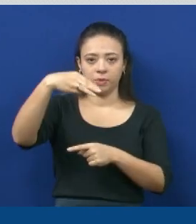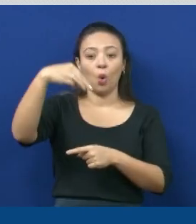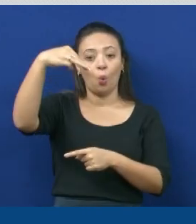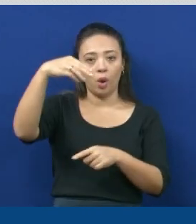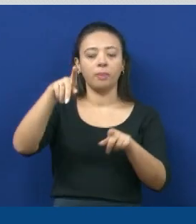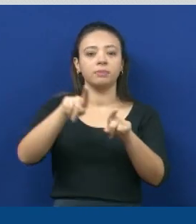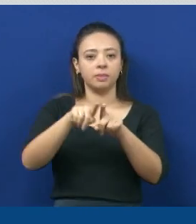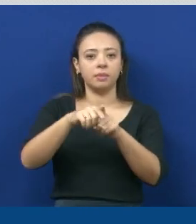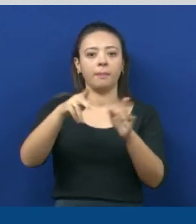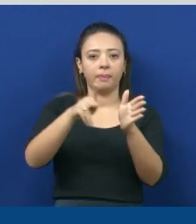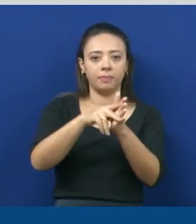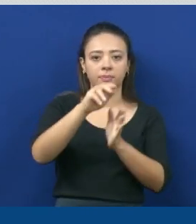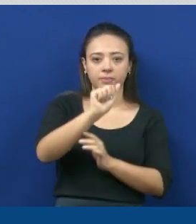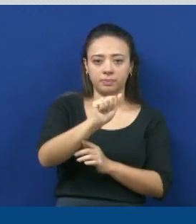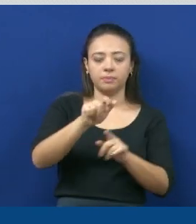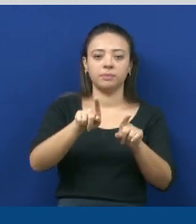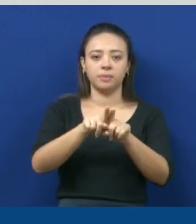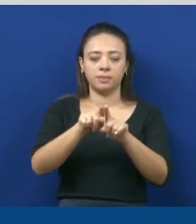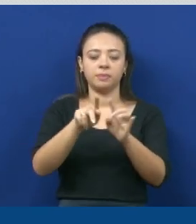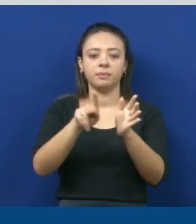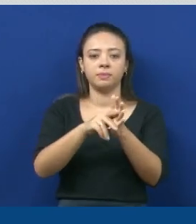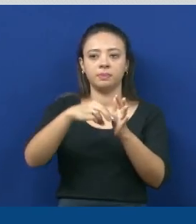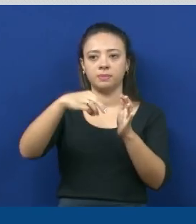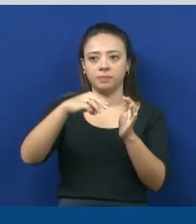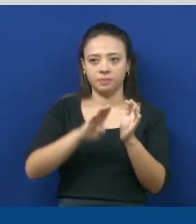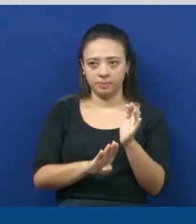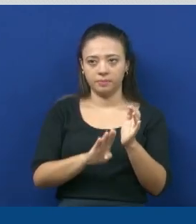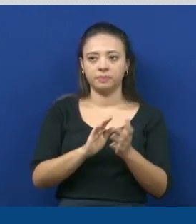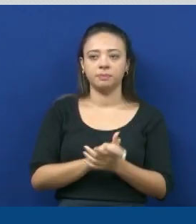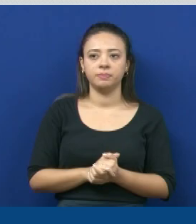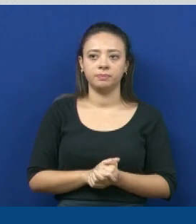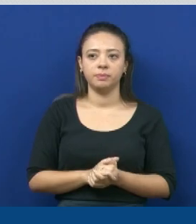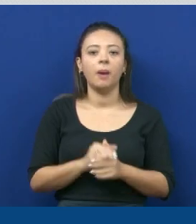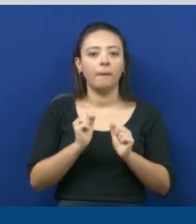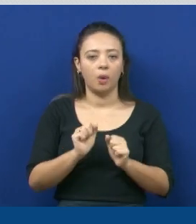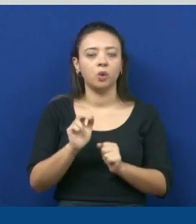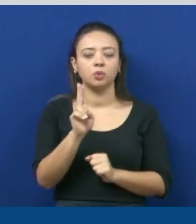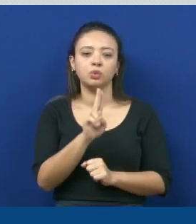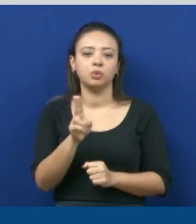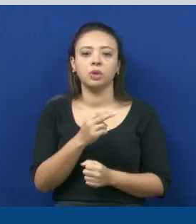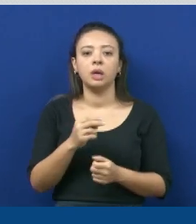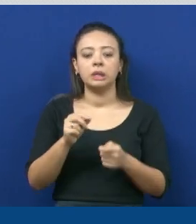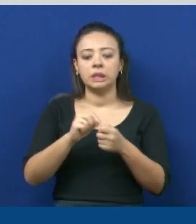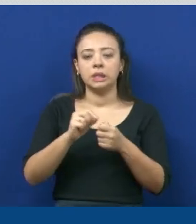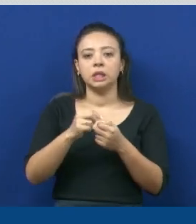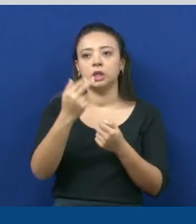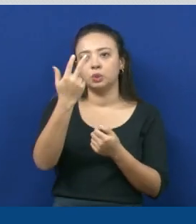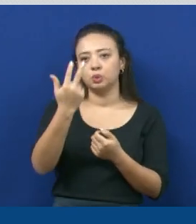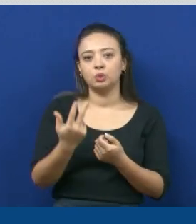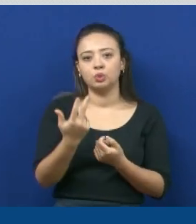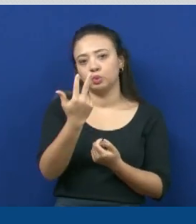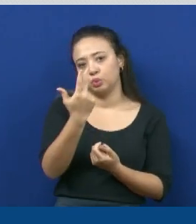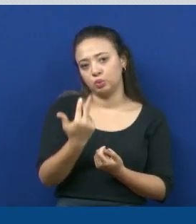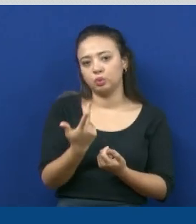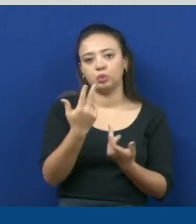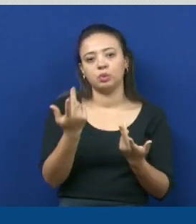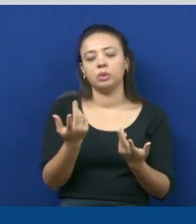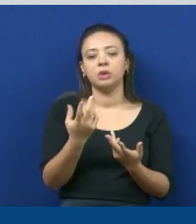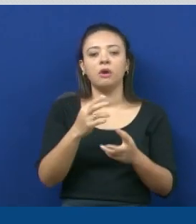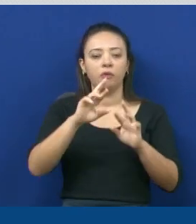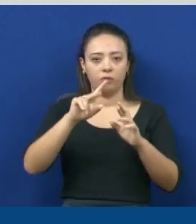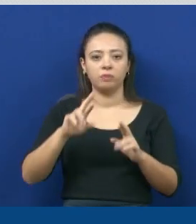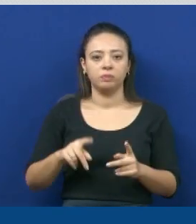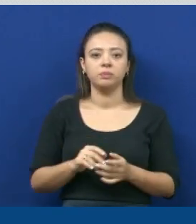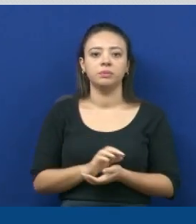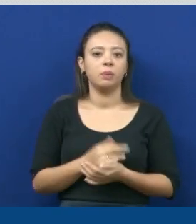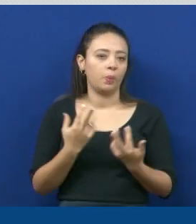formas de escrever um quociente, né? Em formato de divisão, que nós usamos esses dois pontinhos, ou em formato de fração.